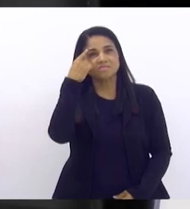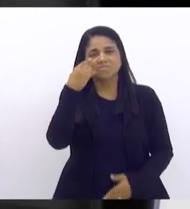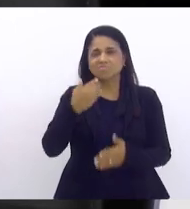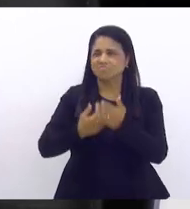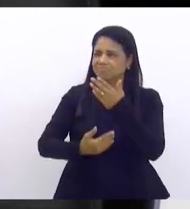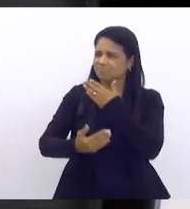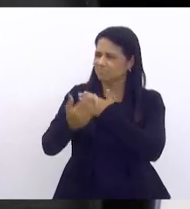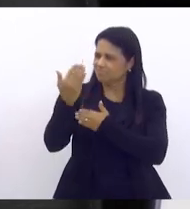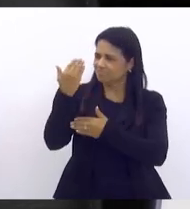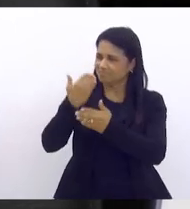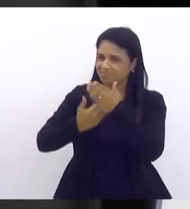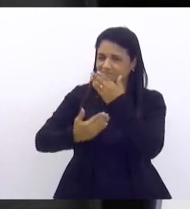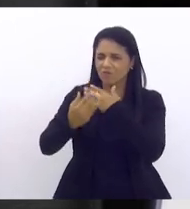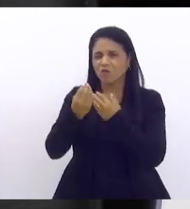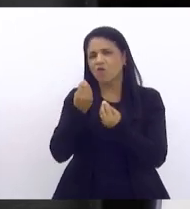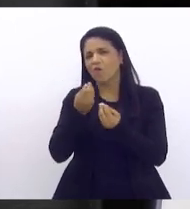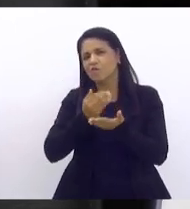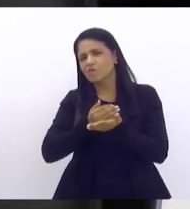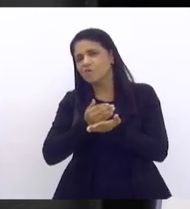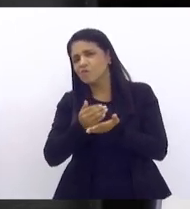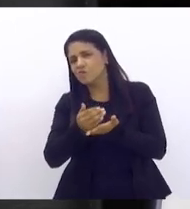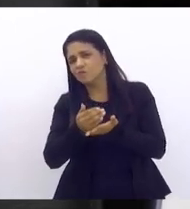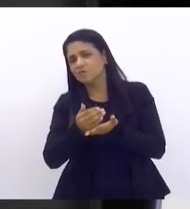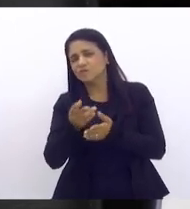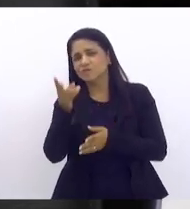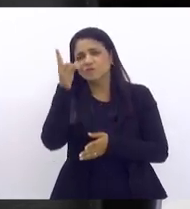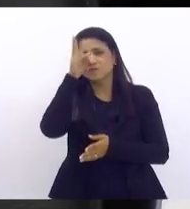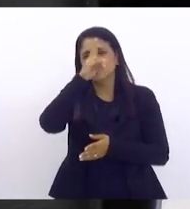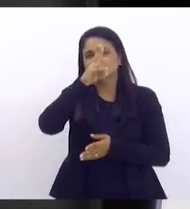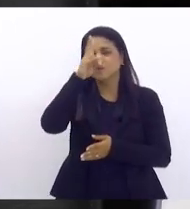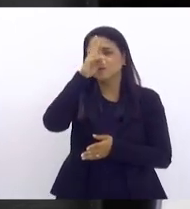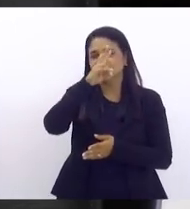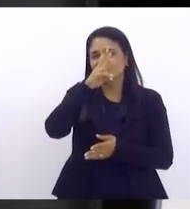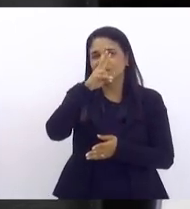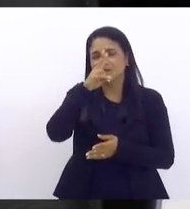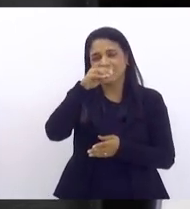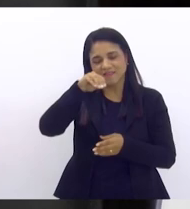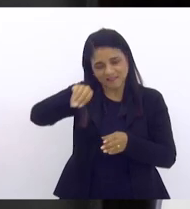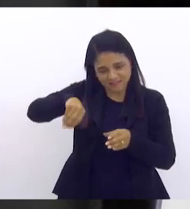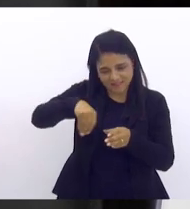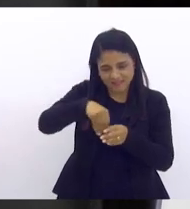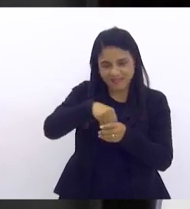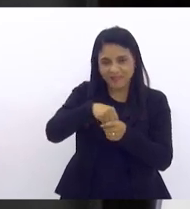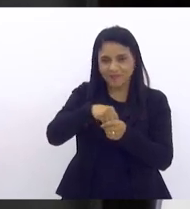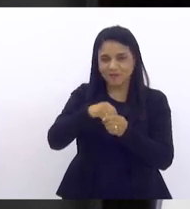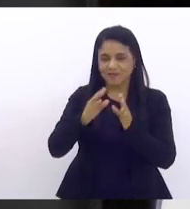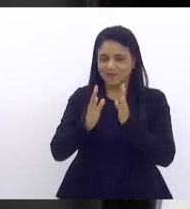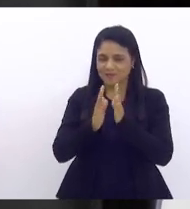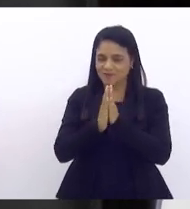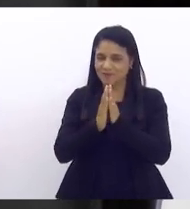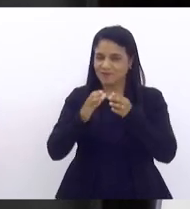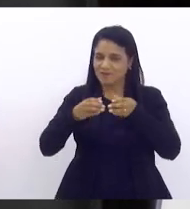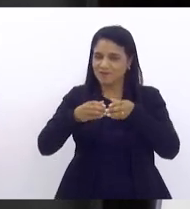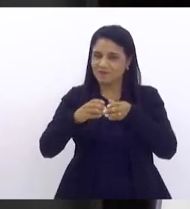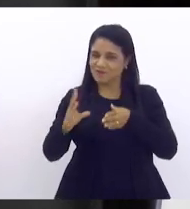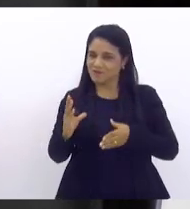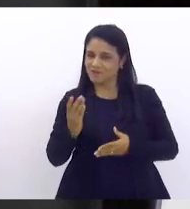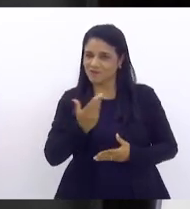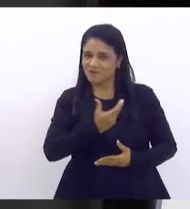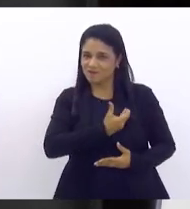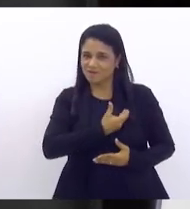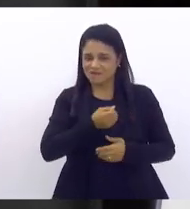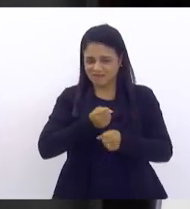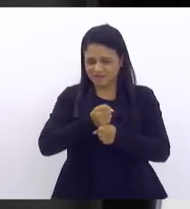passado, foi em como começou toda essa história, principalmente dentro da Renovação Carismática. E, alguns bons anos